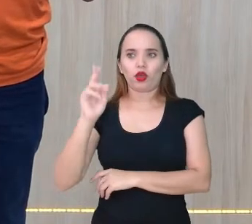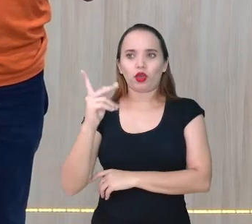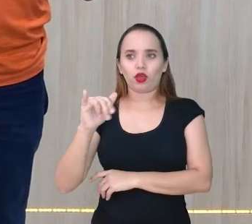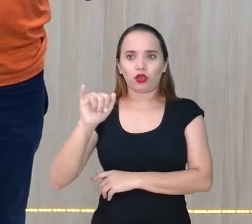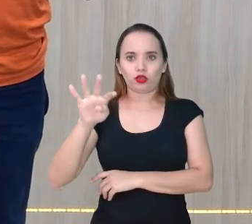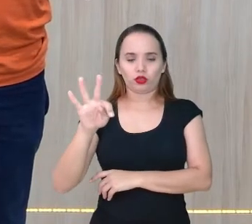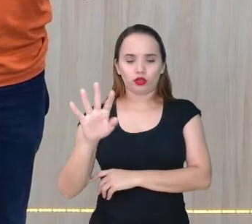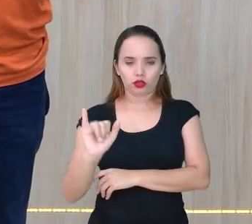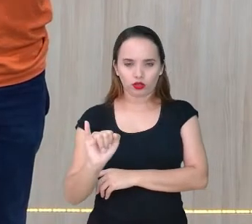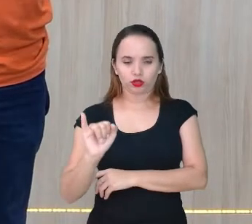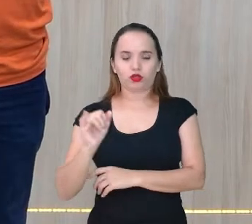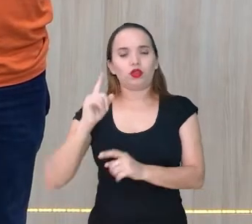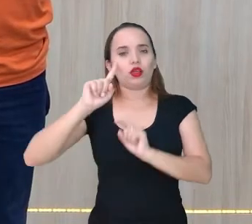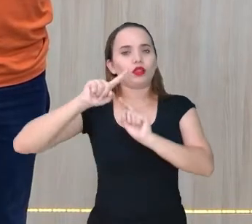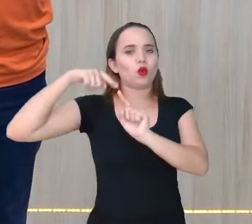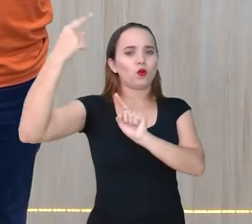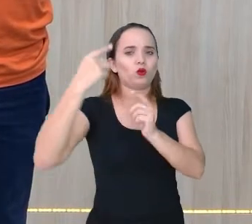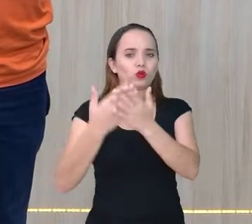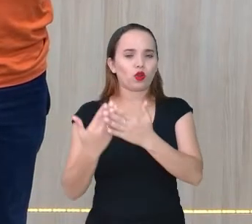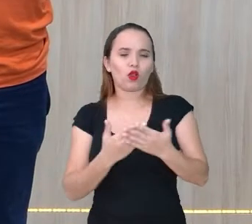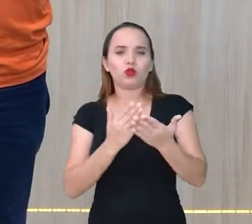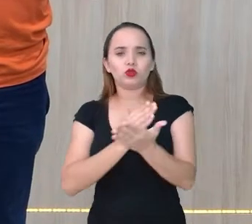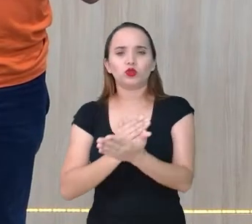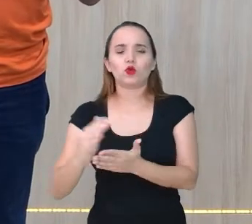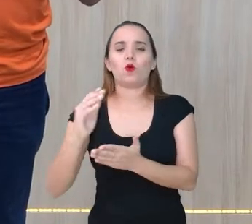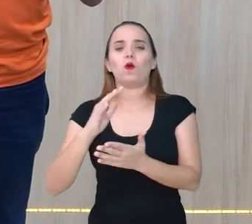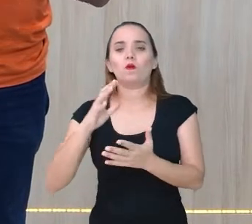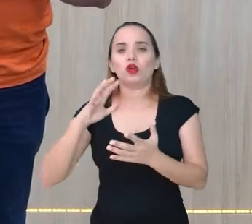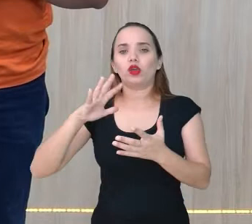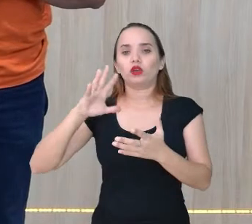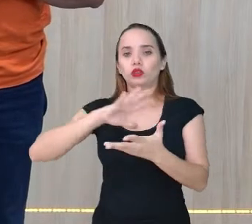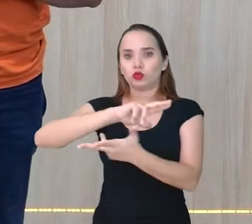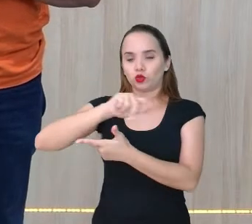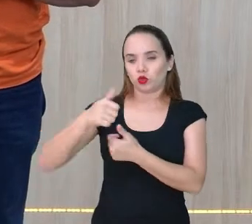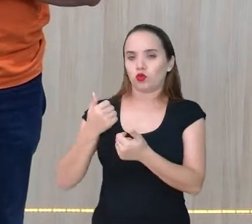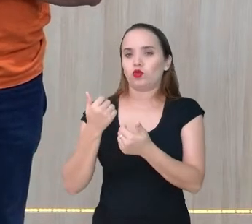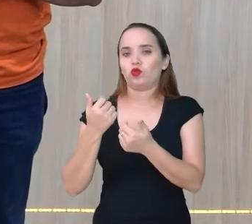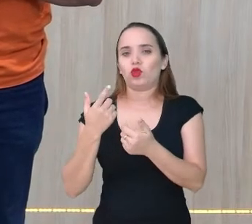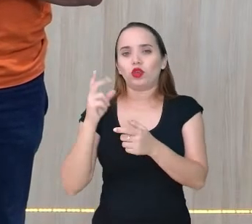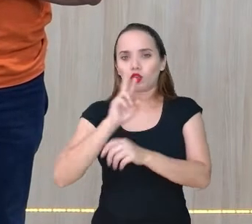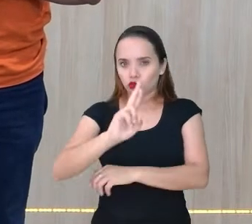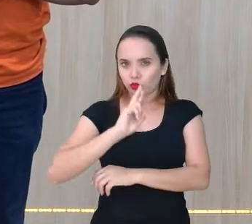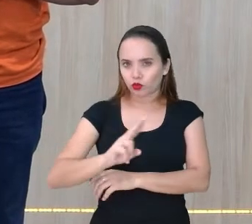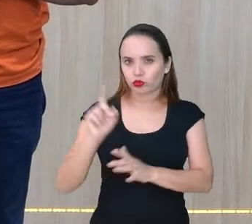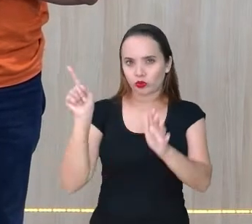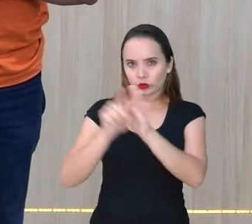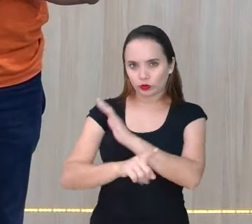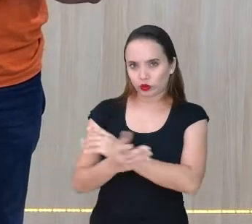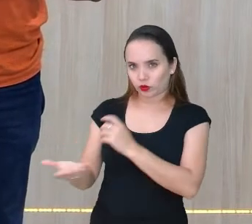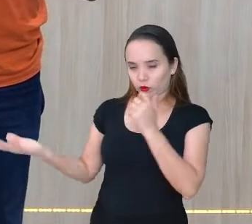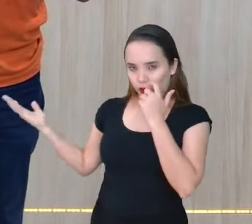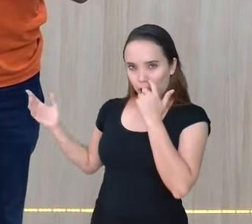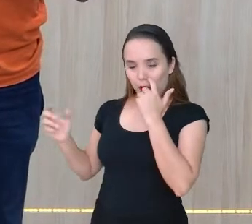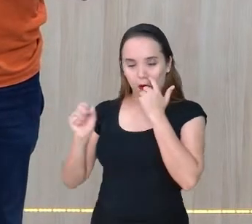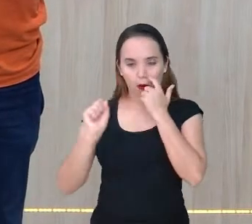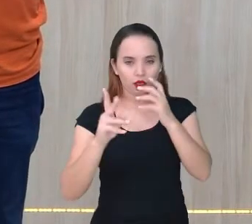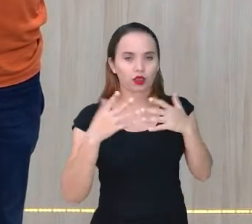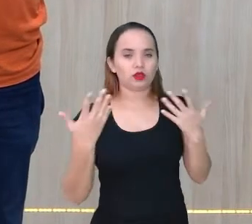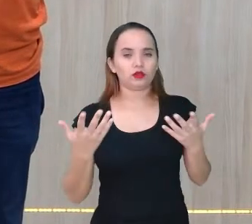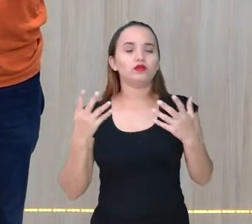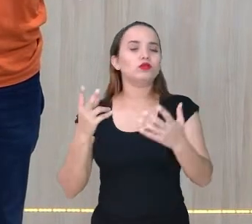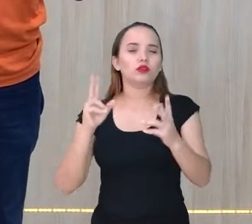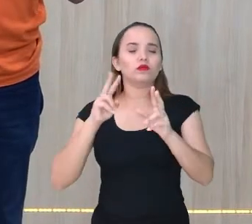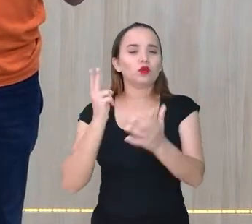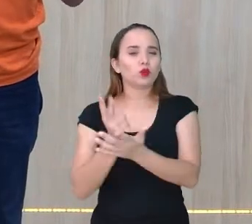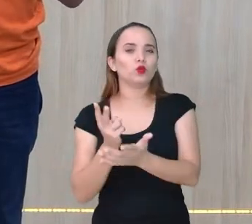aula, a gente começa a parte de geografia respondendo essa perguntinha aqui, certo? E aí a gente vai continuar vendo essa parte